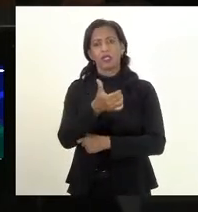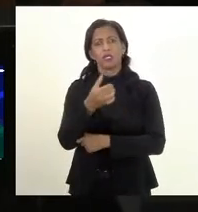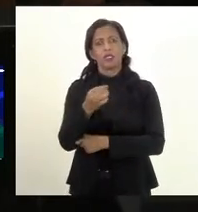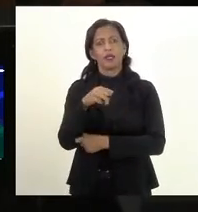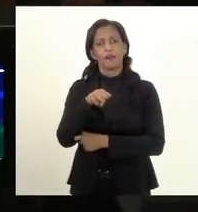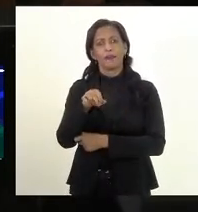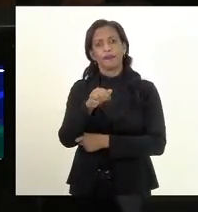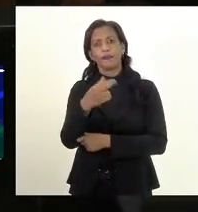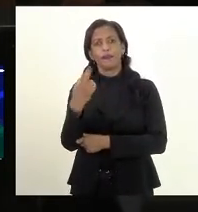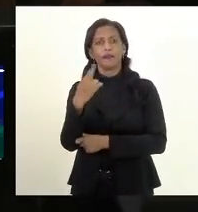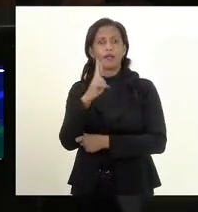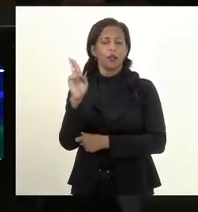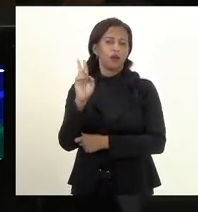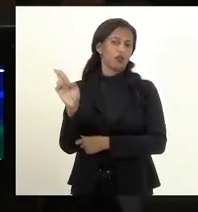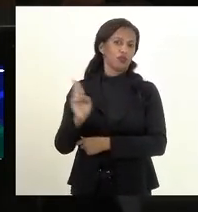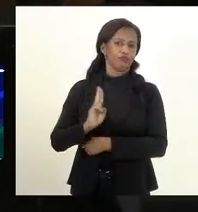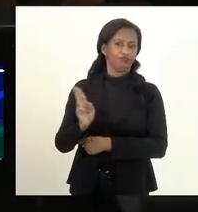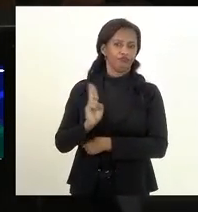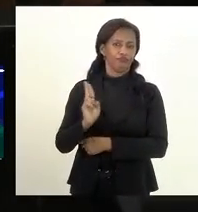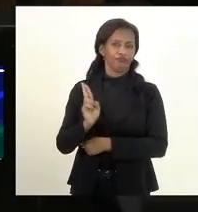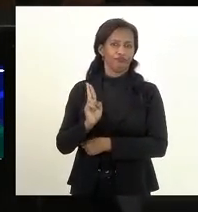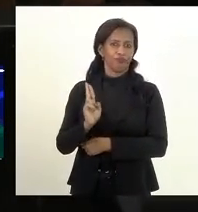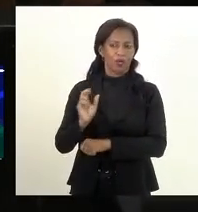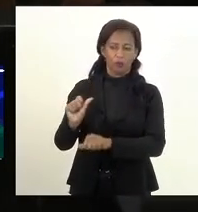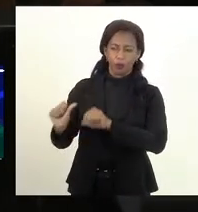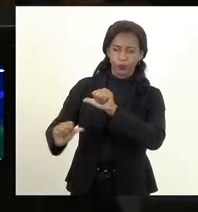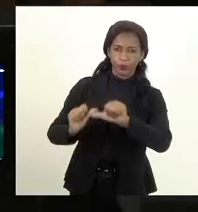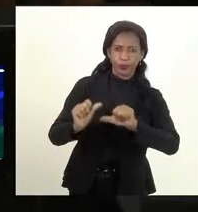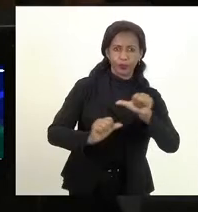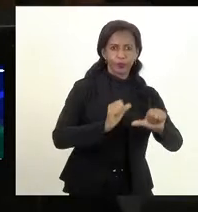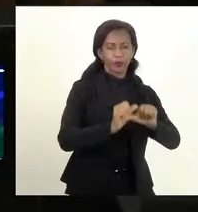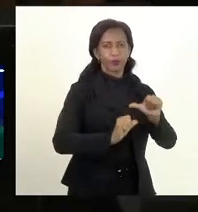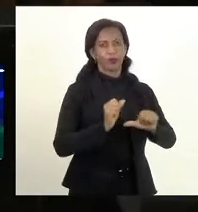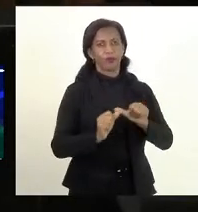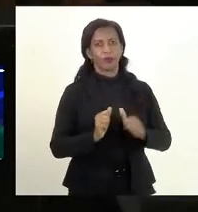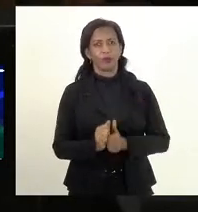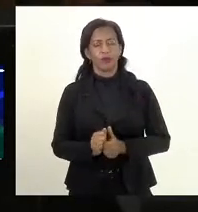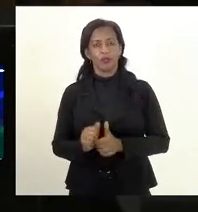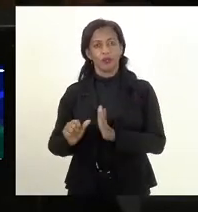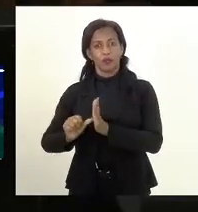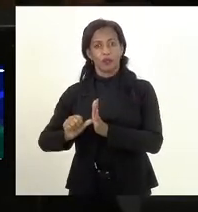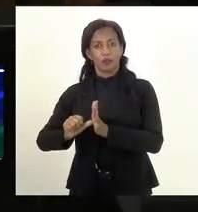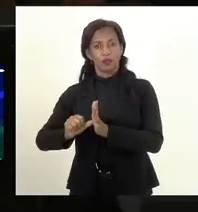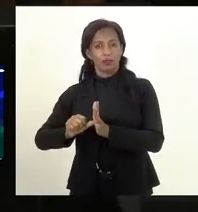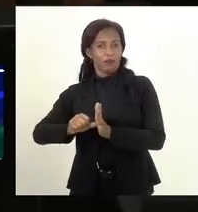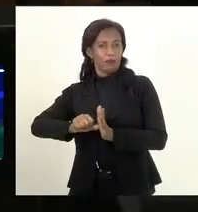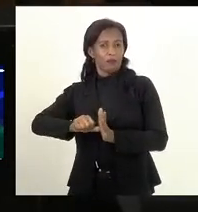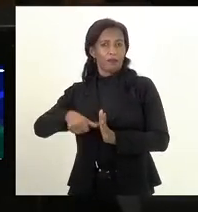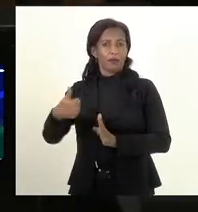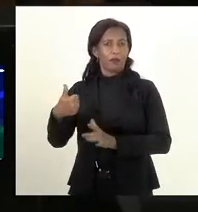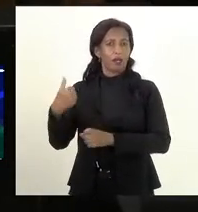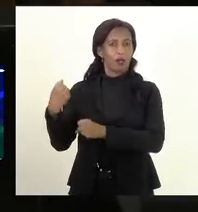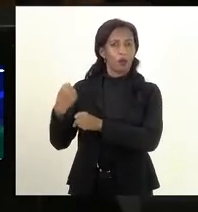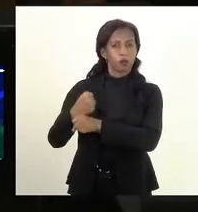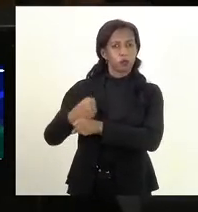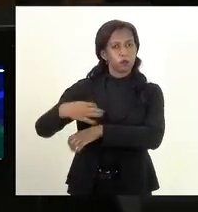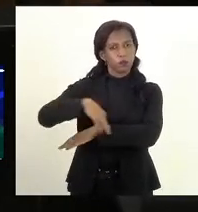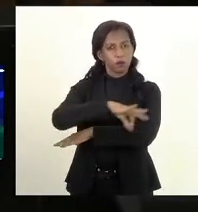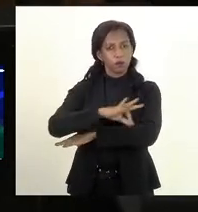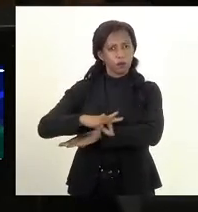de reais para fazer a recuperação dessa primeira que morosa obra